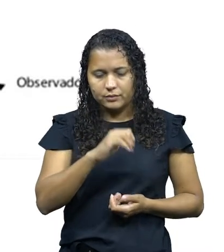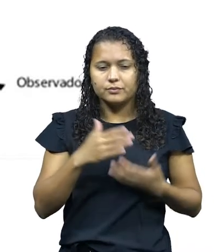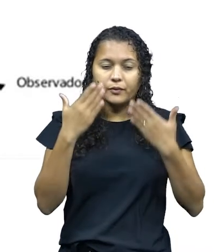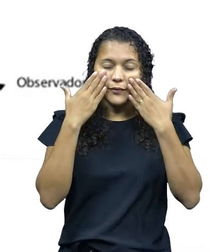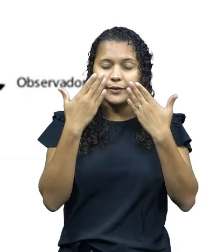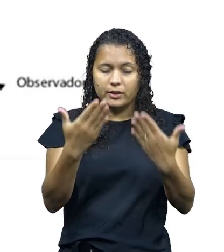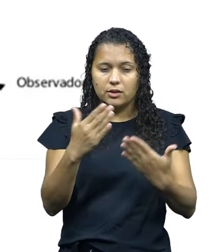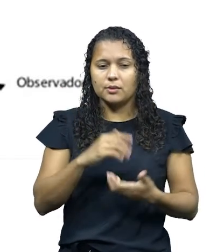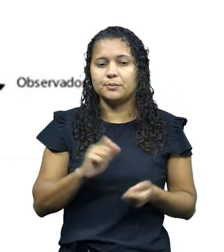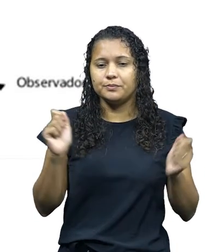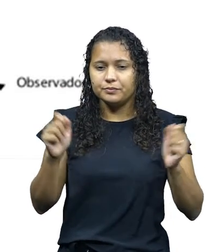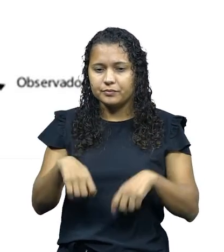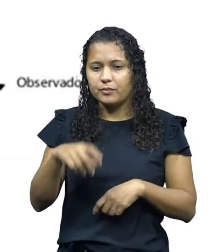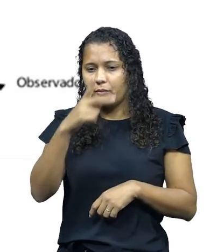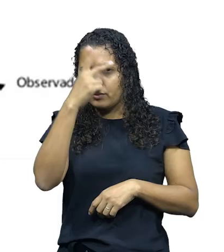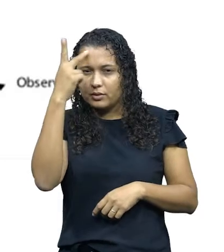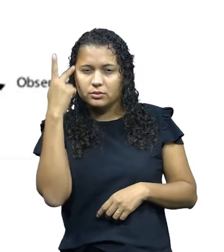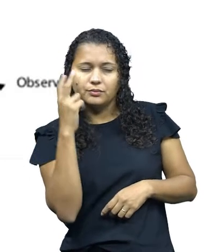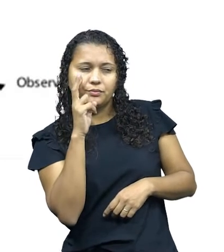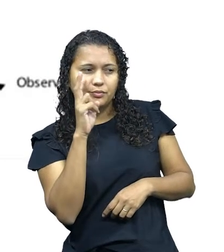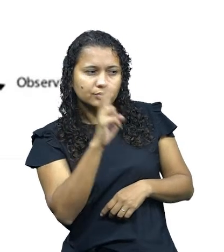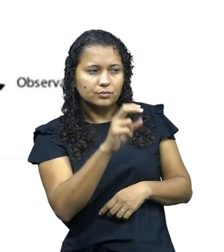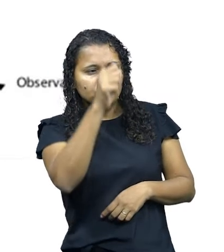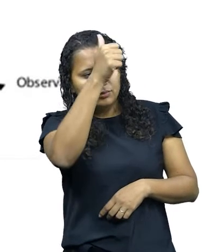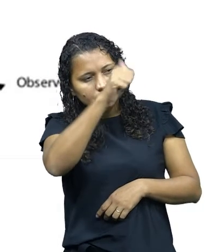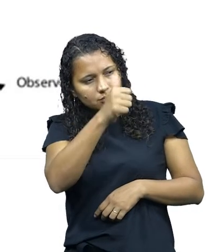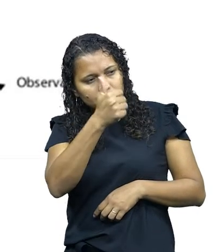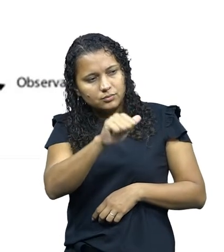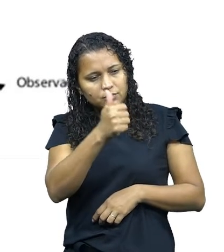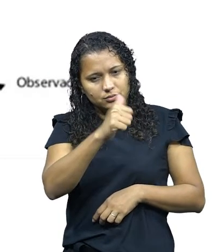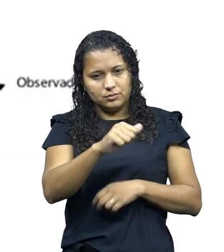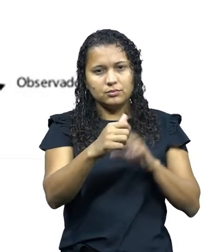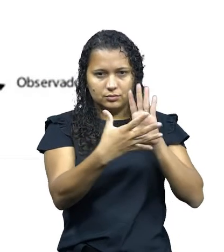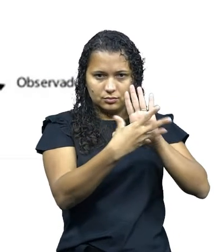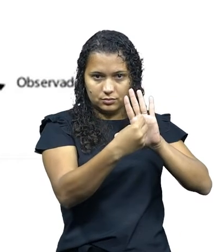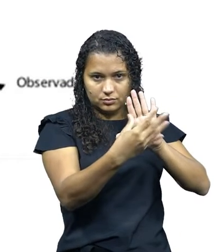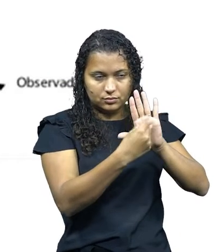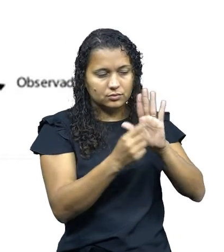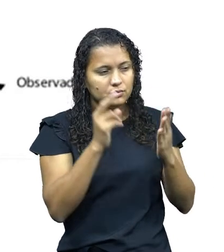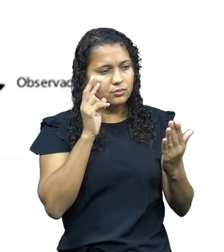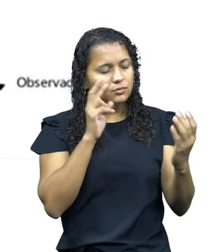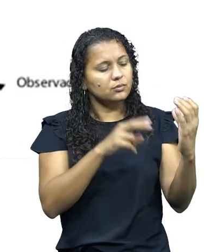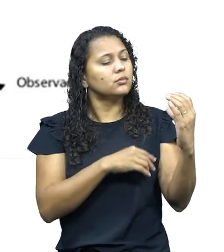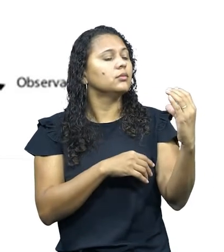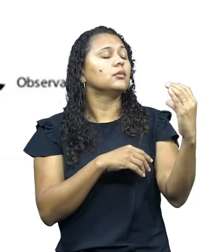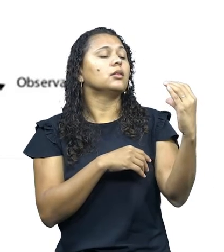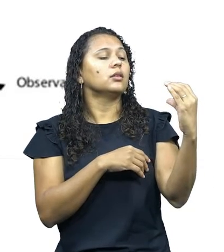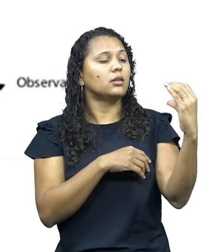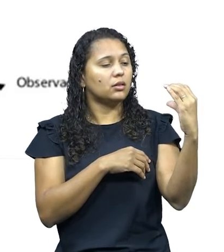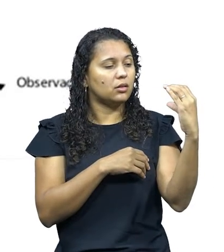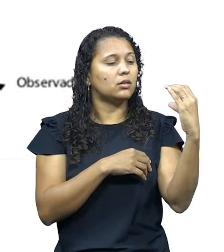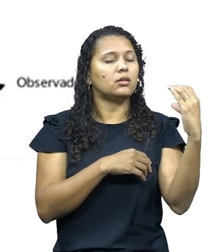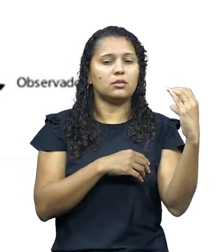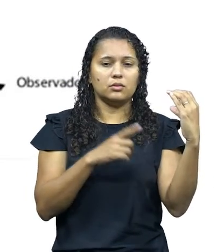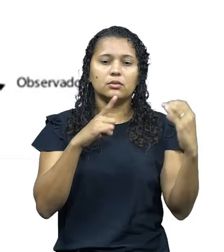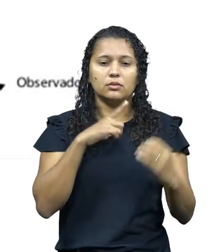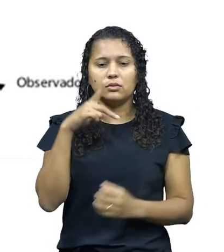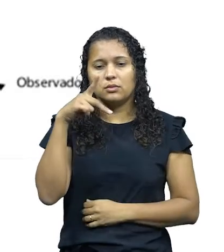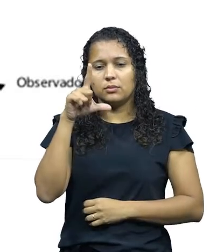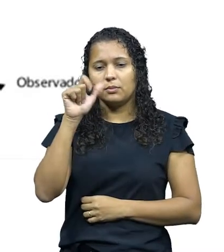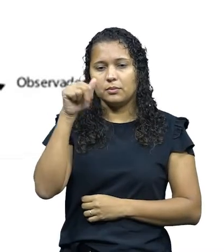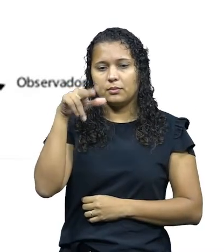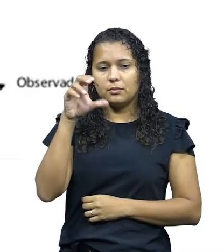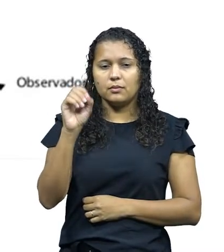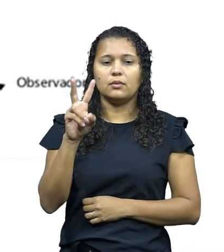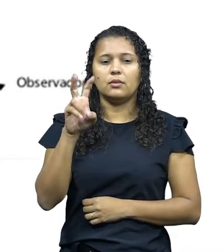frontal. Na segunda imagem a gente observa, a gente pode ver o observador analisando o modelo, analisando o objeto e vendo a sua projeção